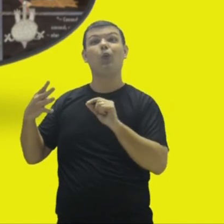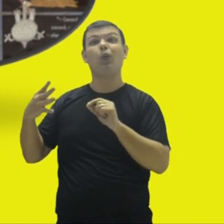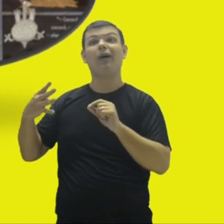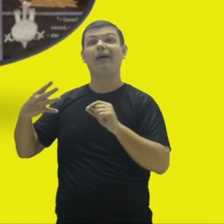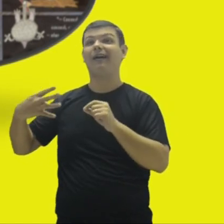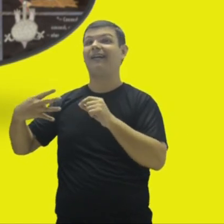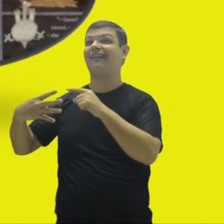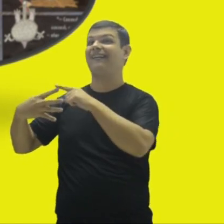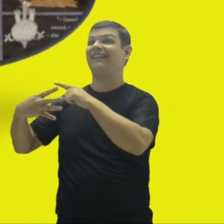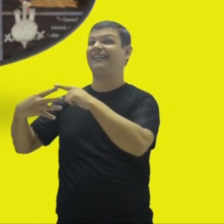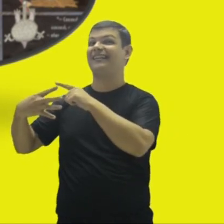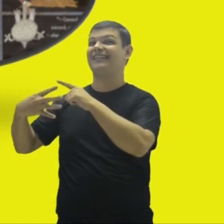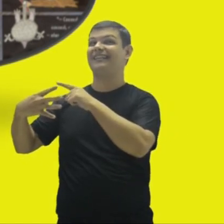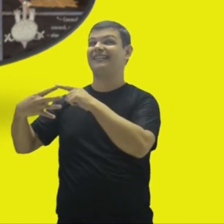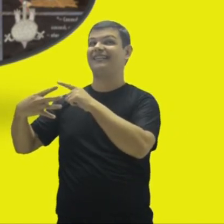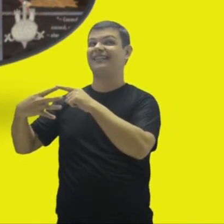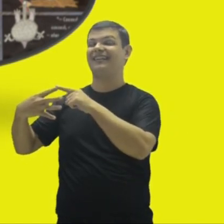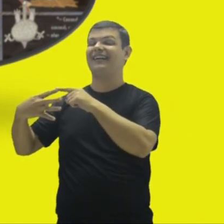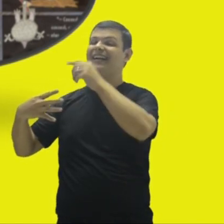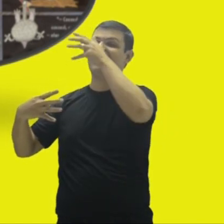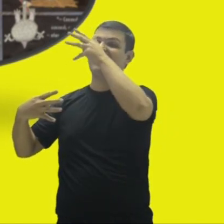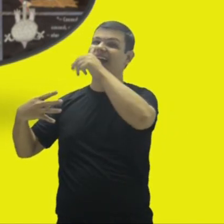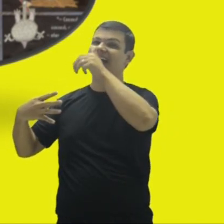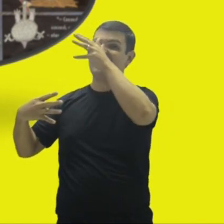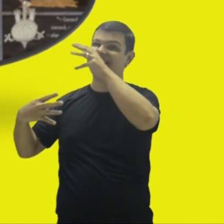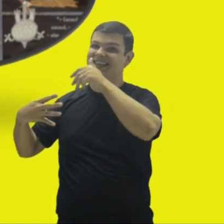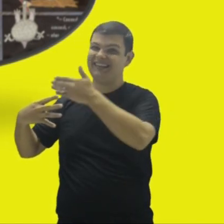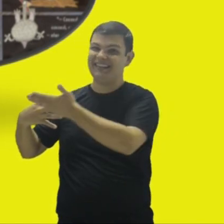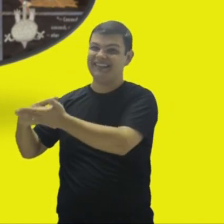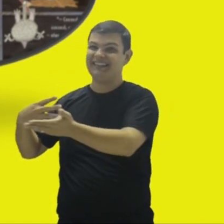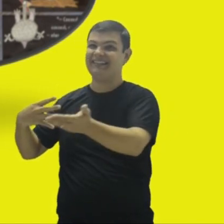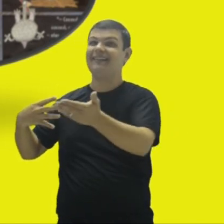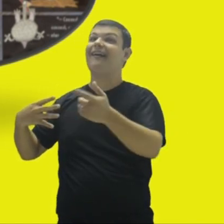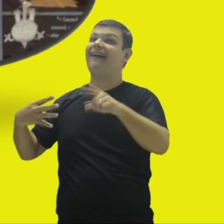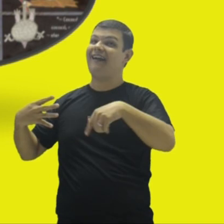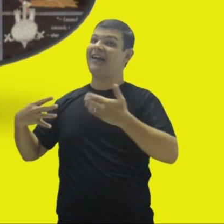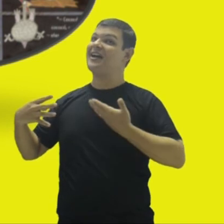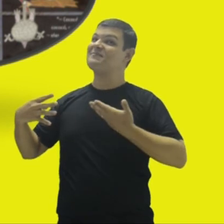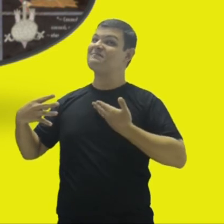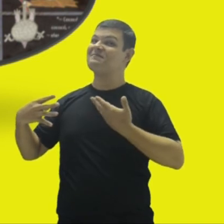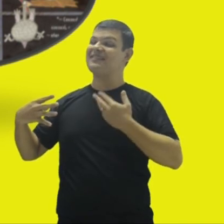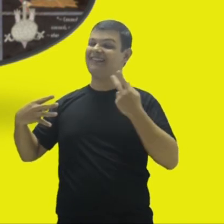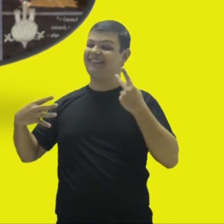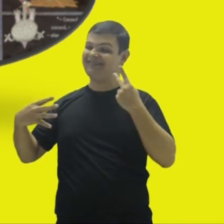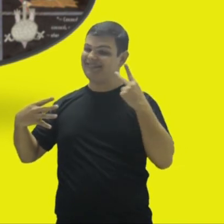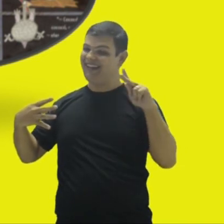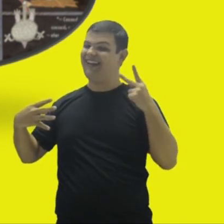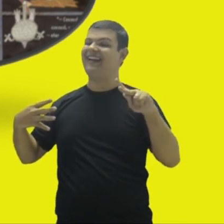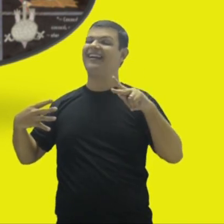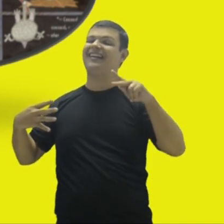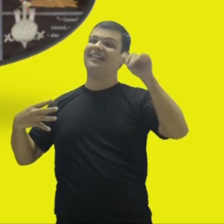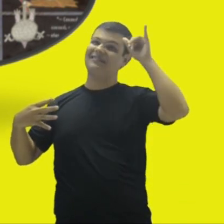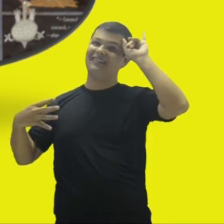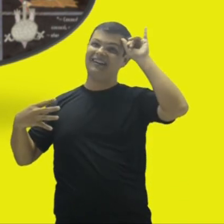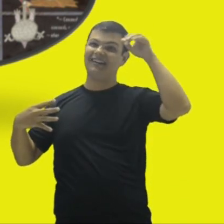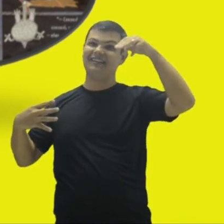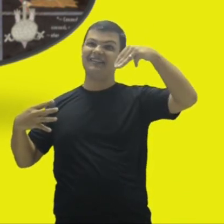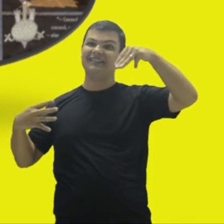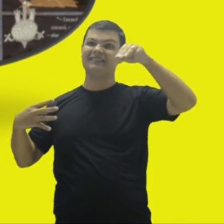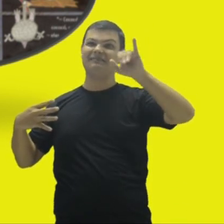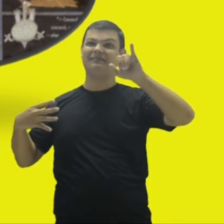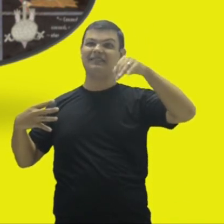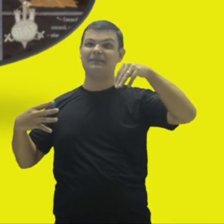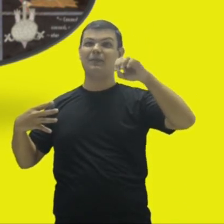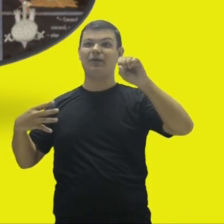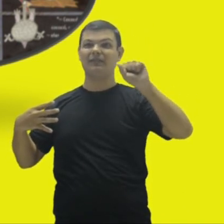aí. Elas, as galinhas, as amigas da mimosa. Tá dando para acompanhar? Estão